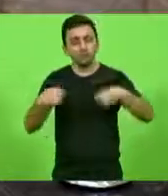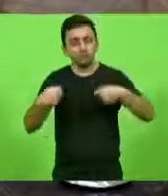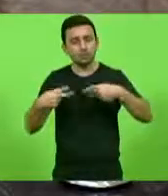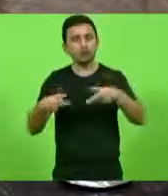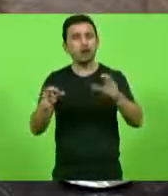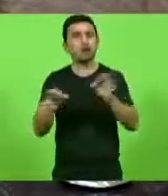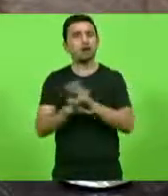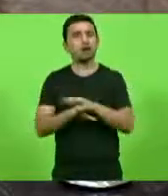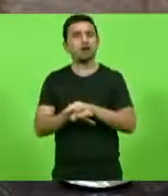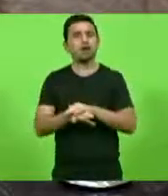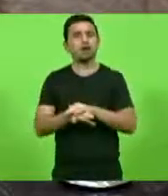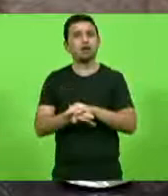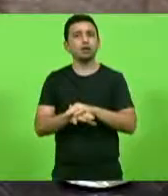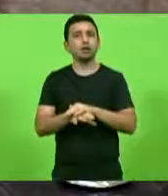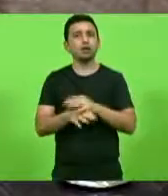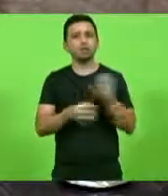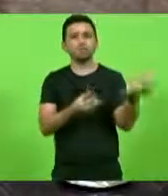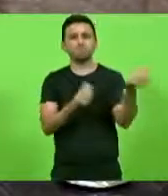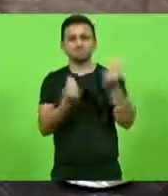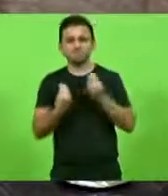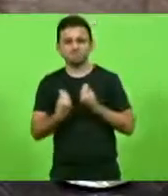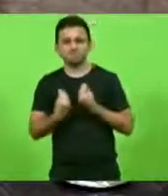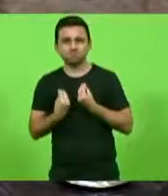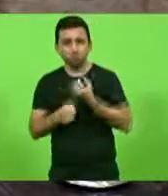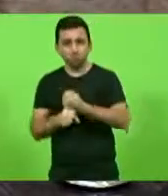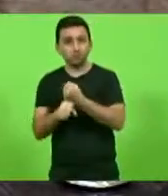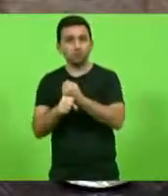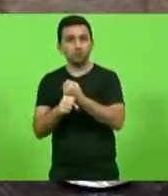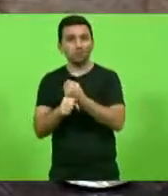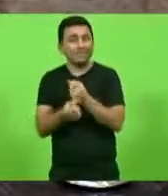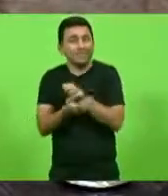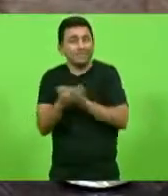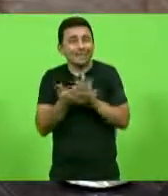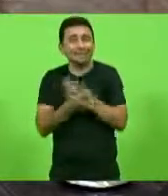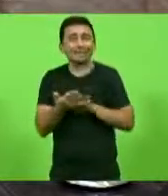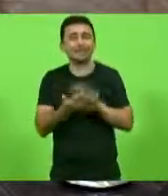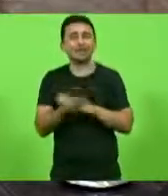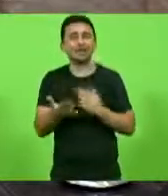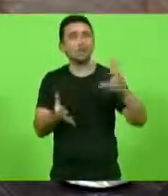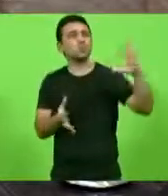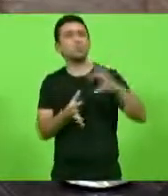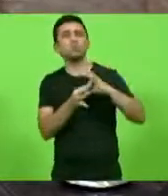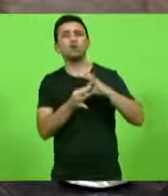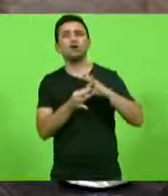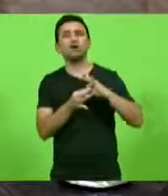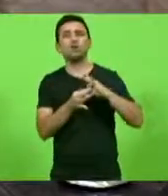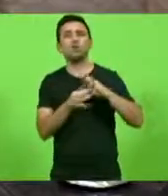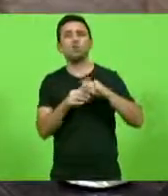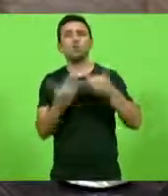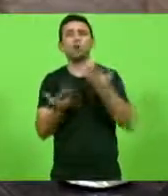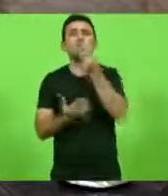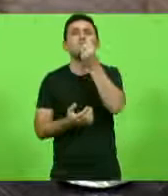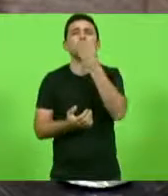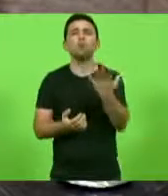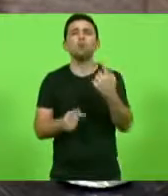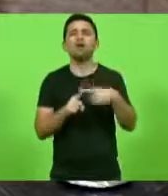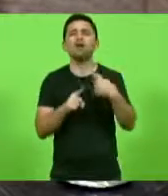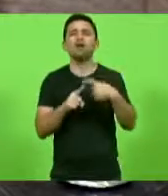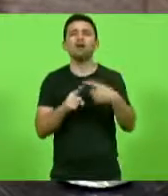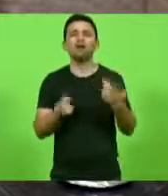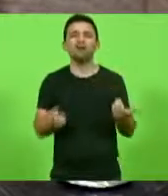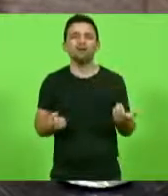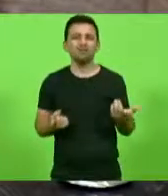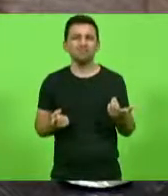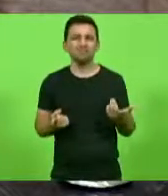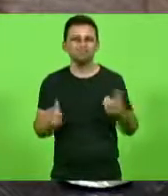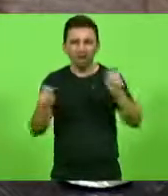uma obra, a gente não recebe. Qual é a vantagem dessa união para a gente? Como catarinense, qual é a vantagem para a gente? Poder